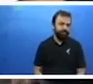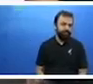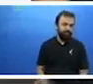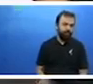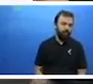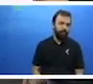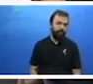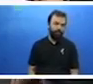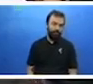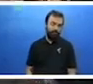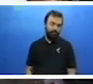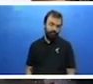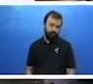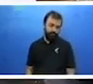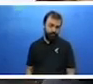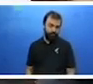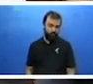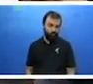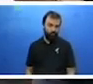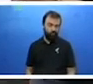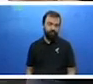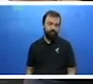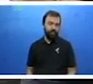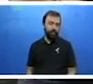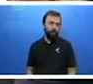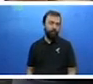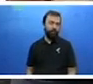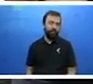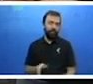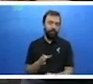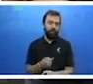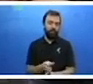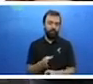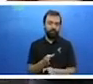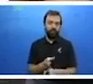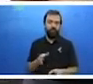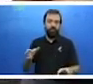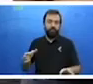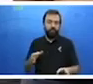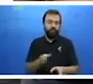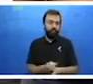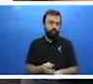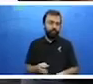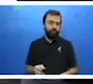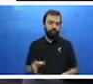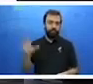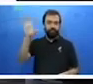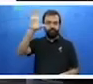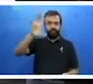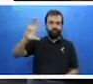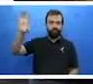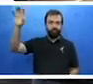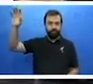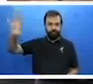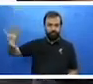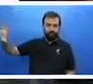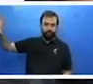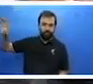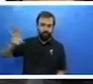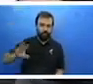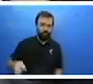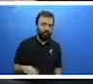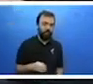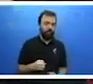parágrafos. Começando na leitura. A divisão regional criada em